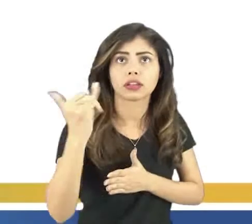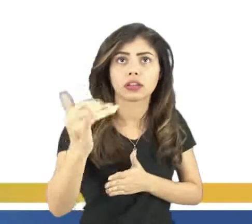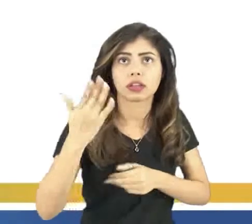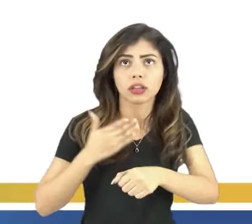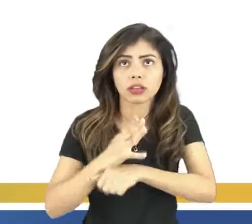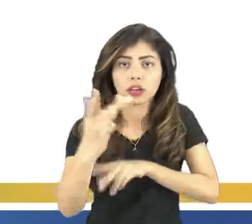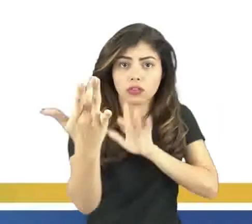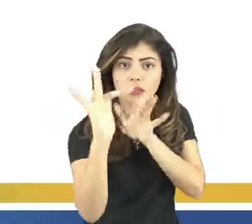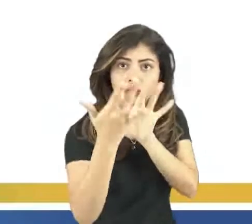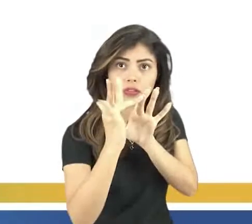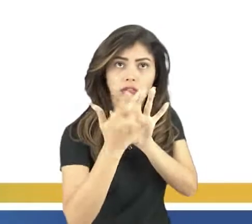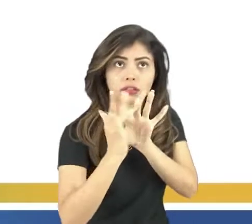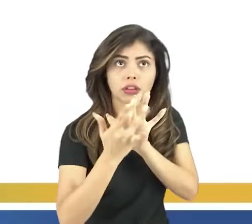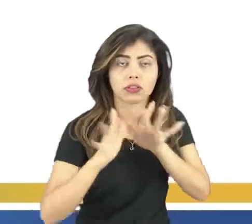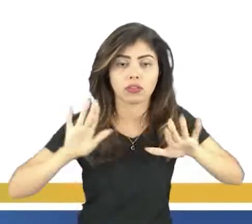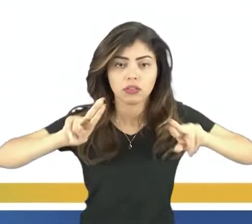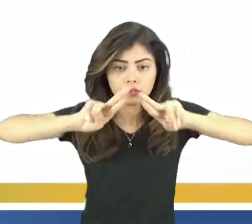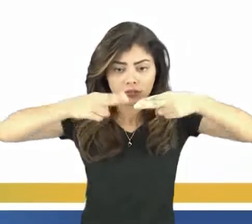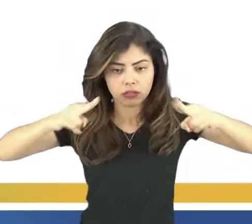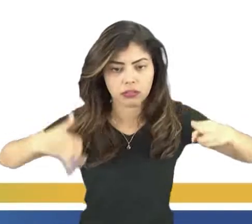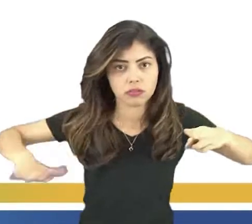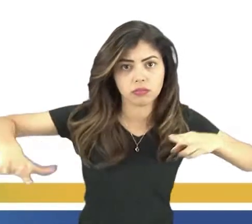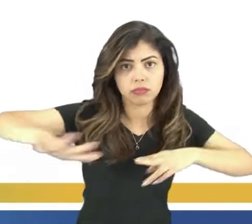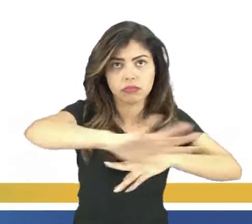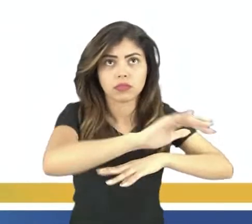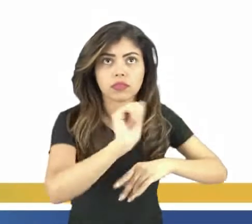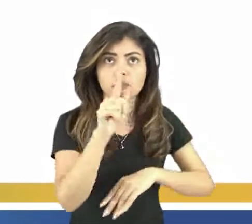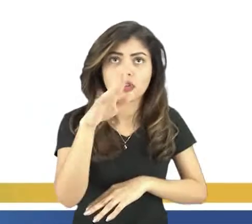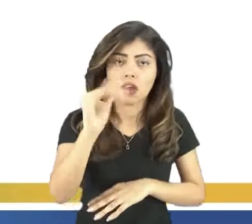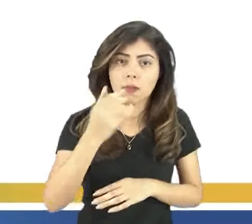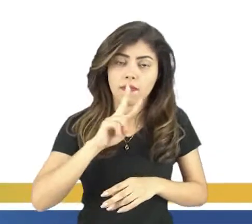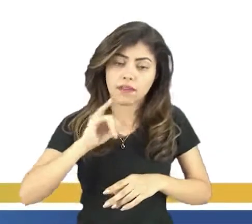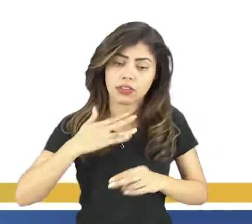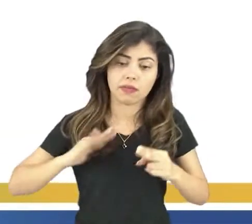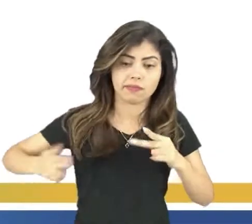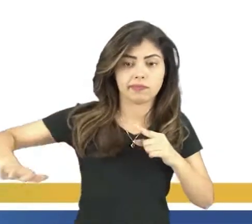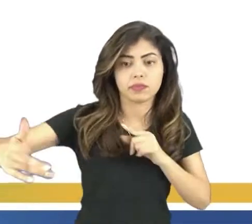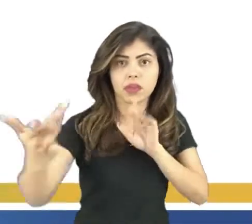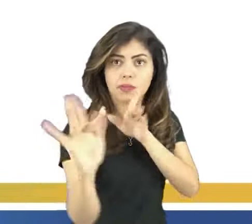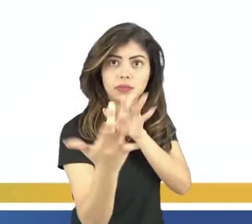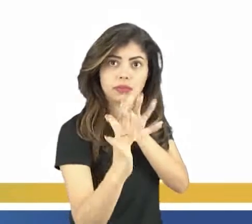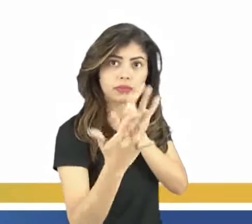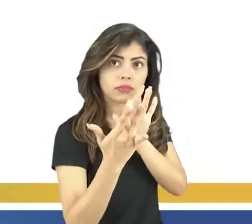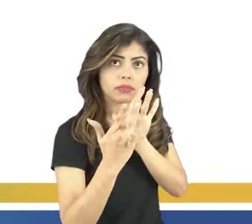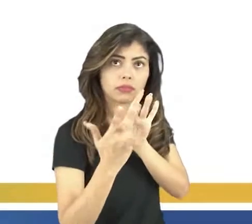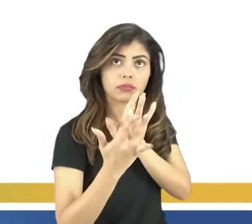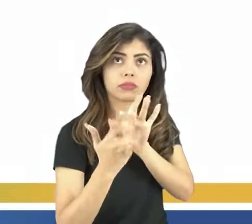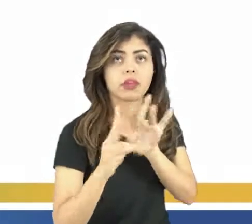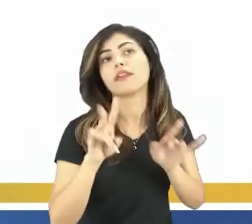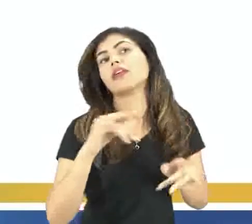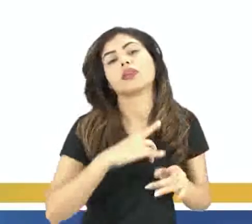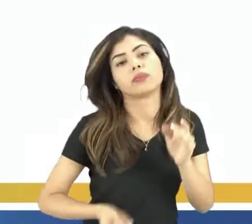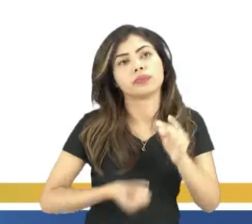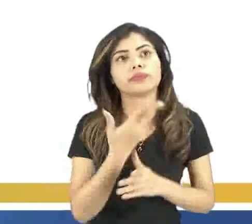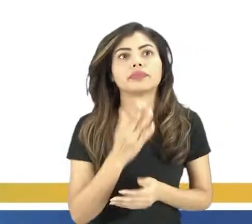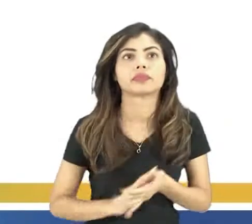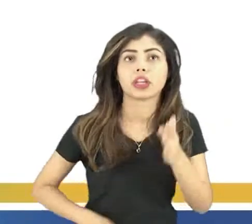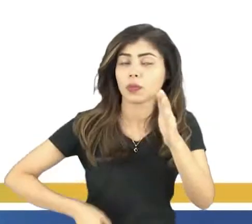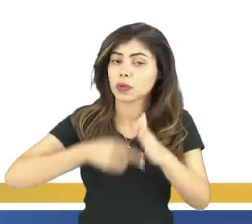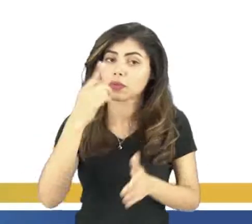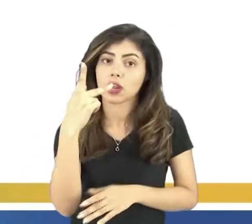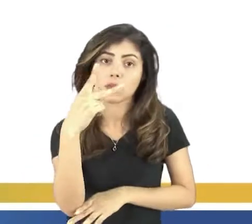ao entrar em contato com o campo magnético vai depender do ângulo. Vai ter aquele campo ali, a carga entra em contato e a gente tem umas possibilidades. Vamos ver a